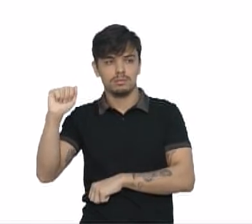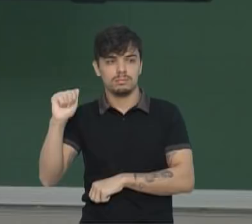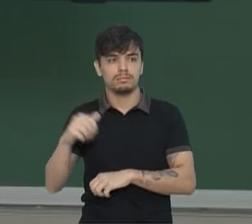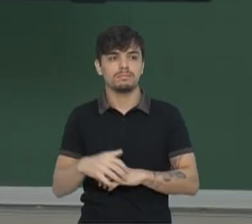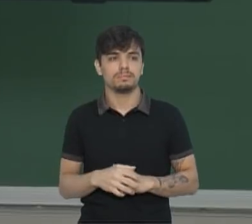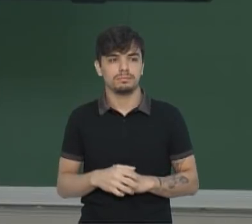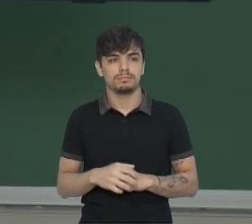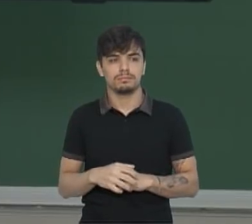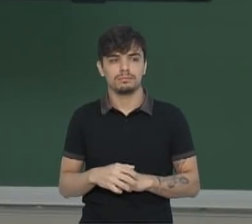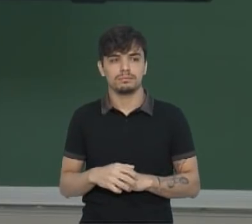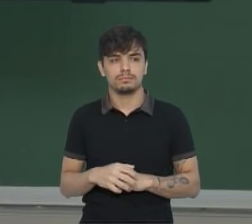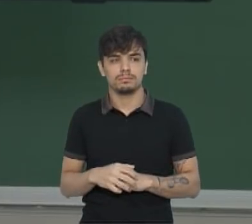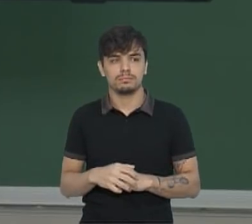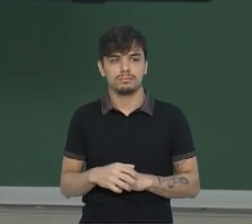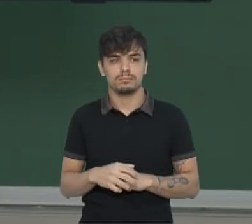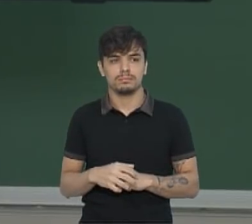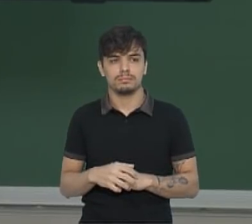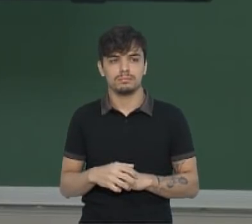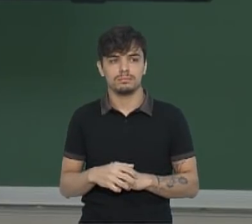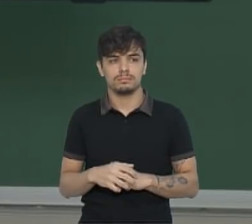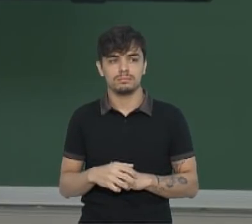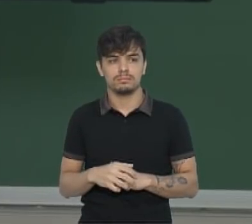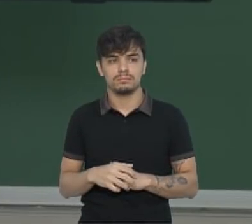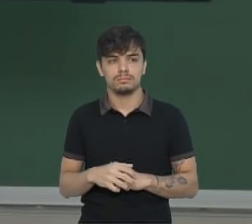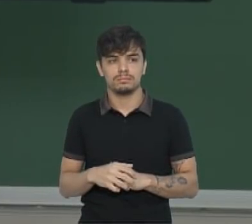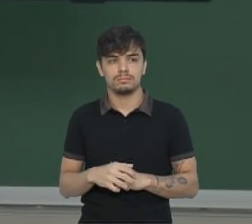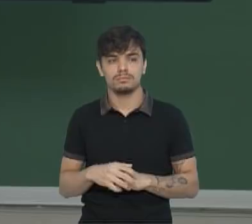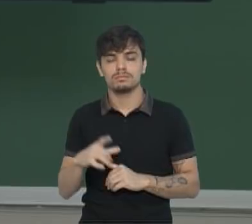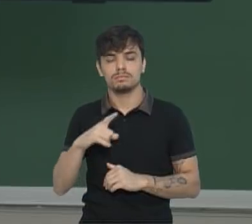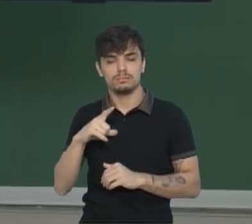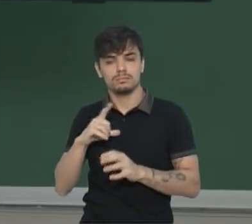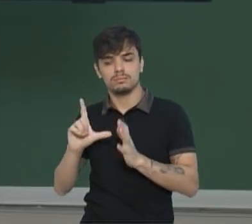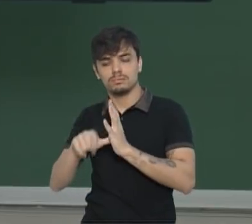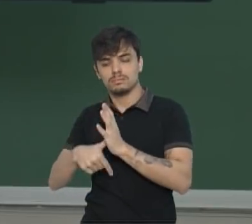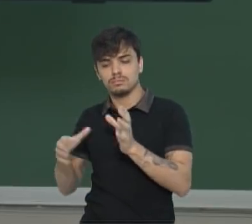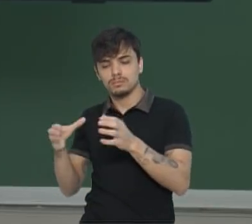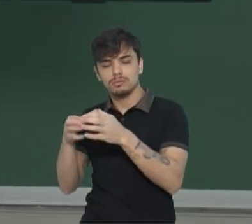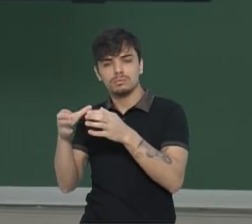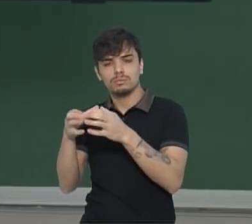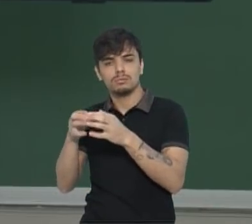tribos germânicas. Como eu falei para vocês, na época em que existia o Império Romano, os grupos